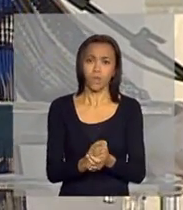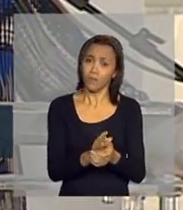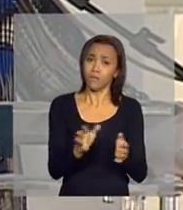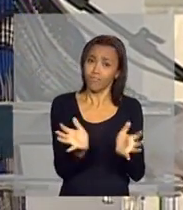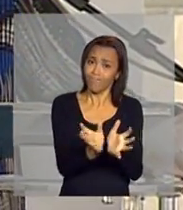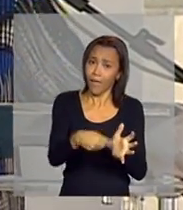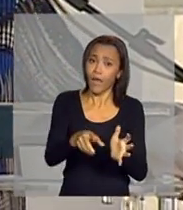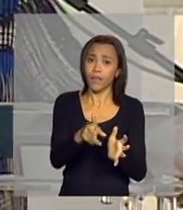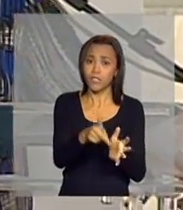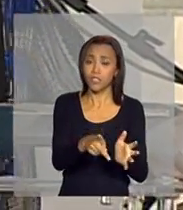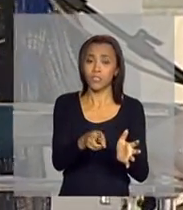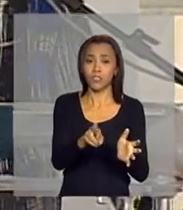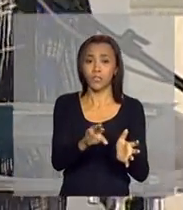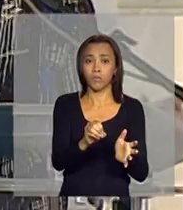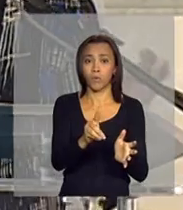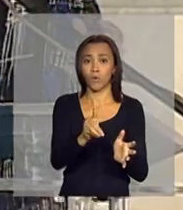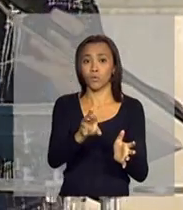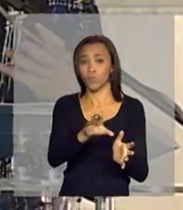produção